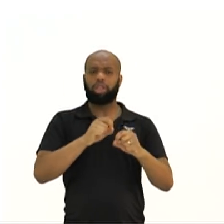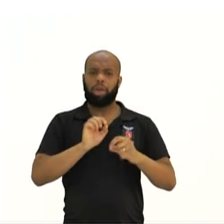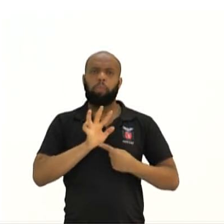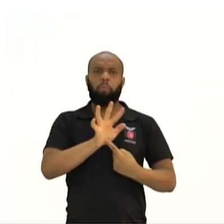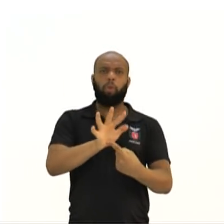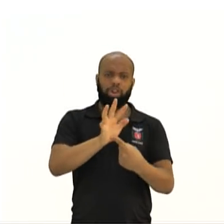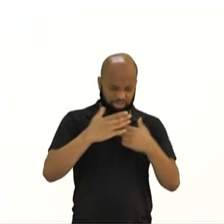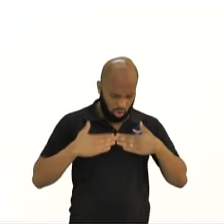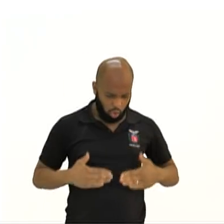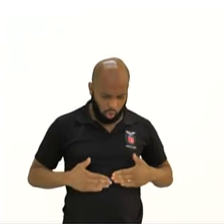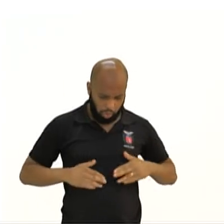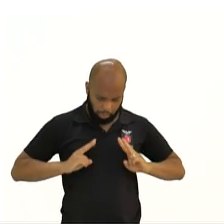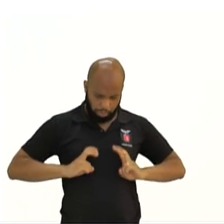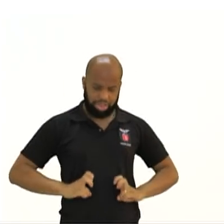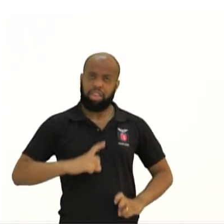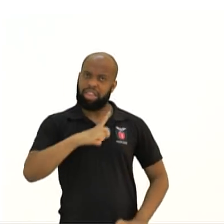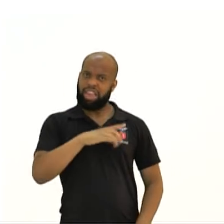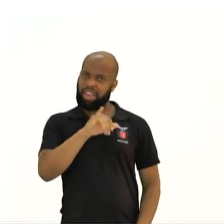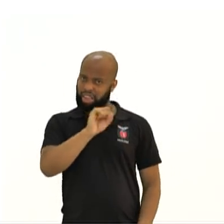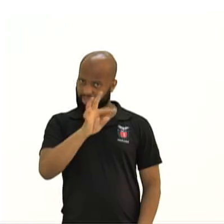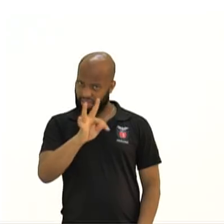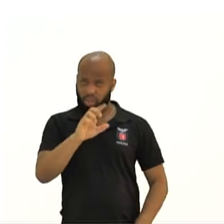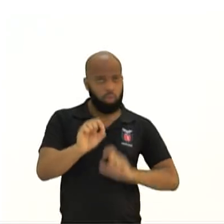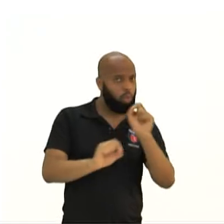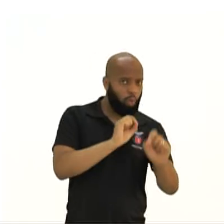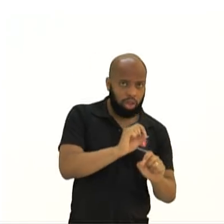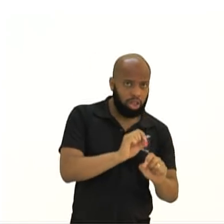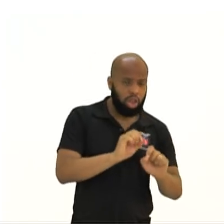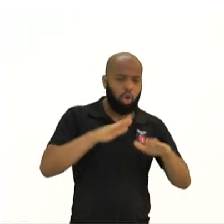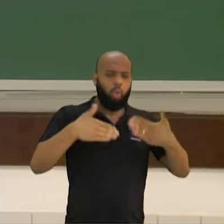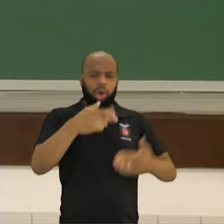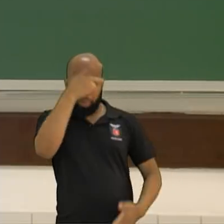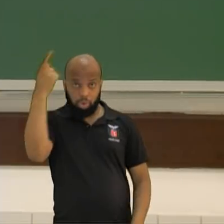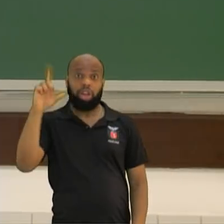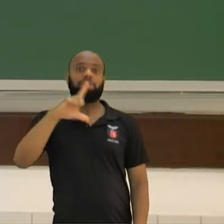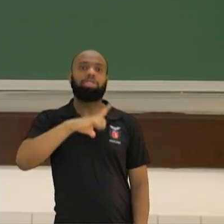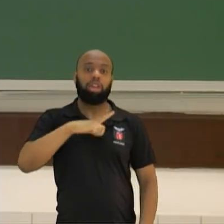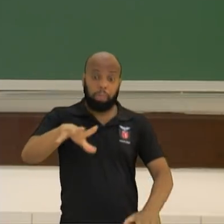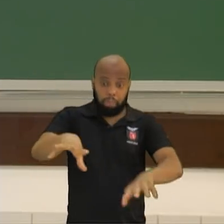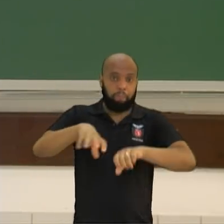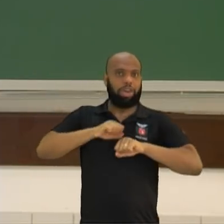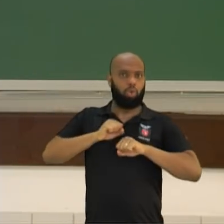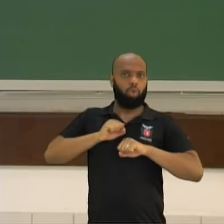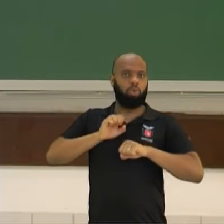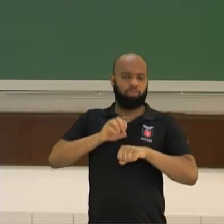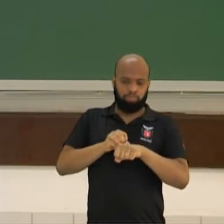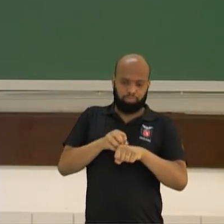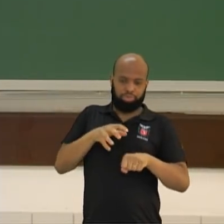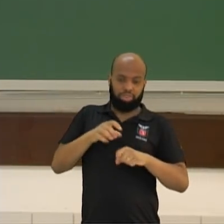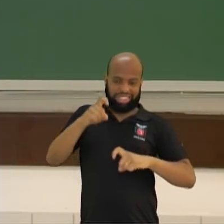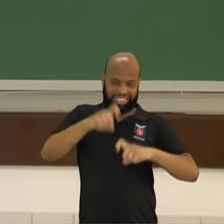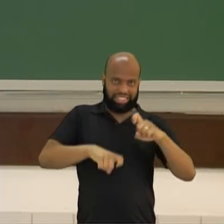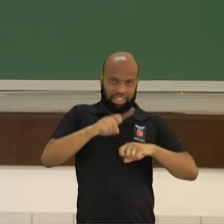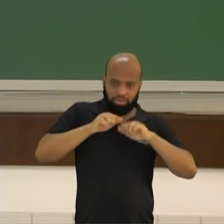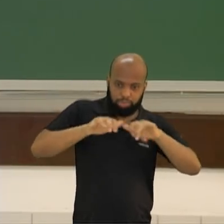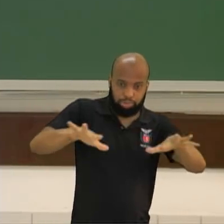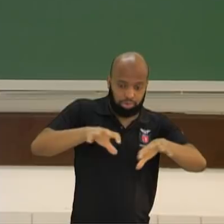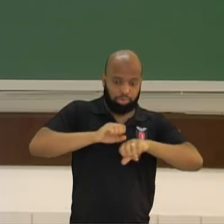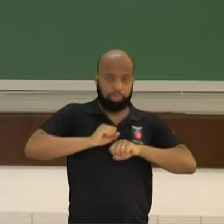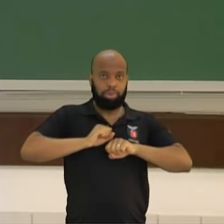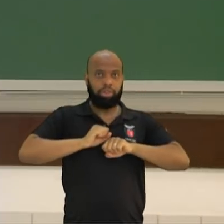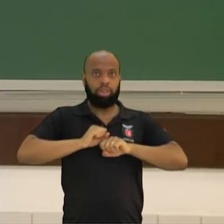sinais, né, os sintomas de uma IST. Então, quando uma pessoa tem uma infecção sexualmente